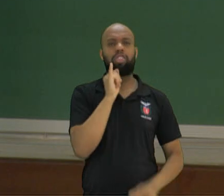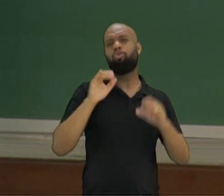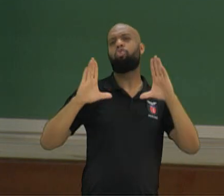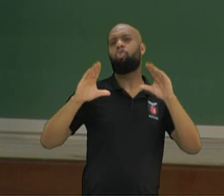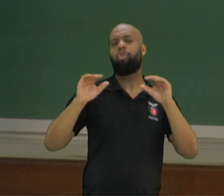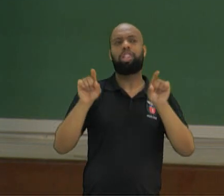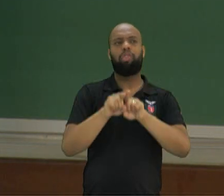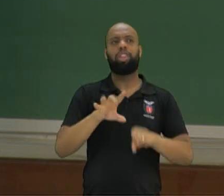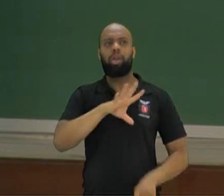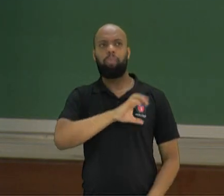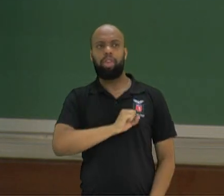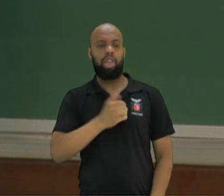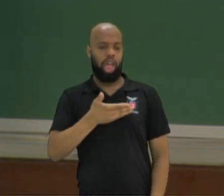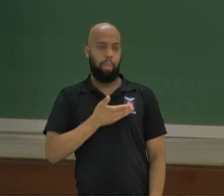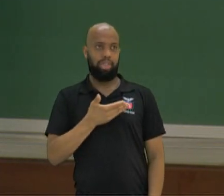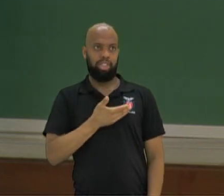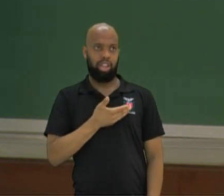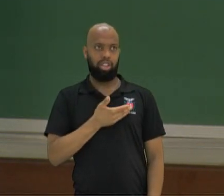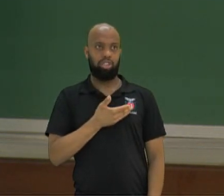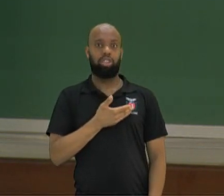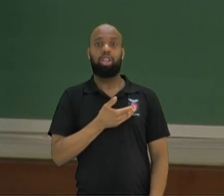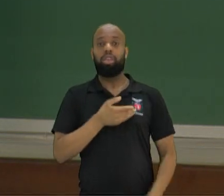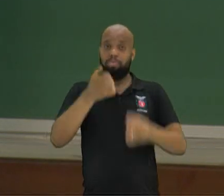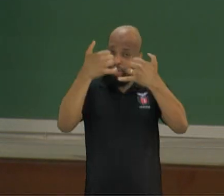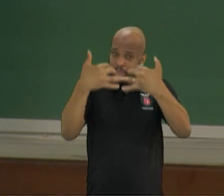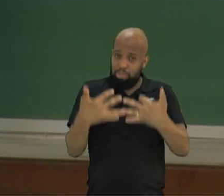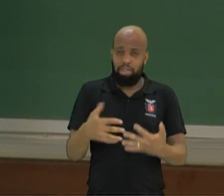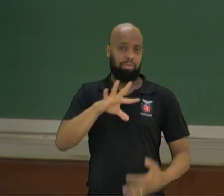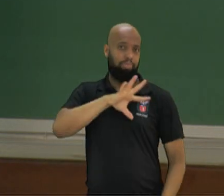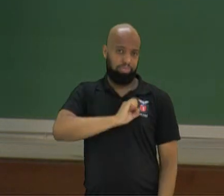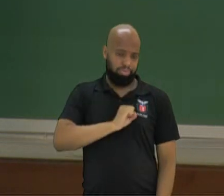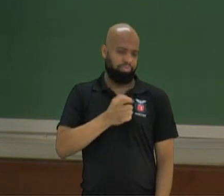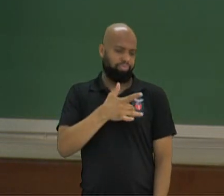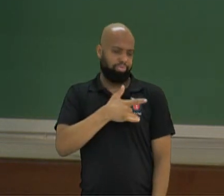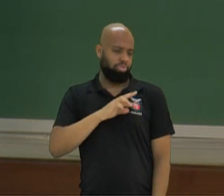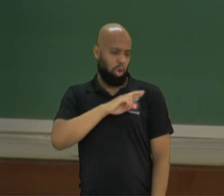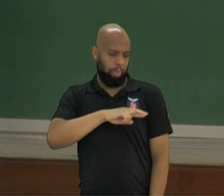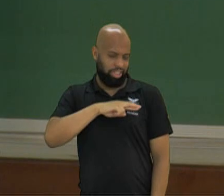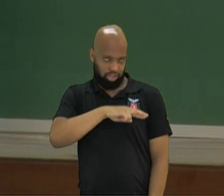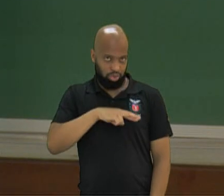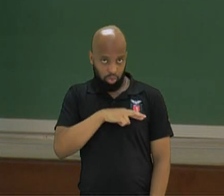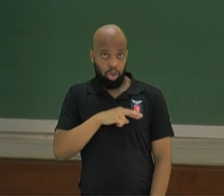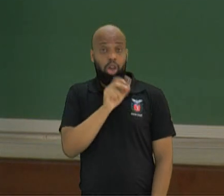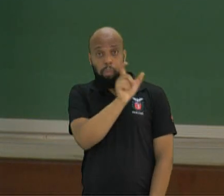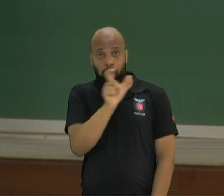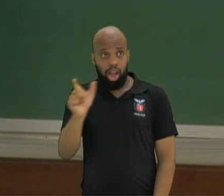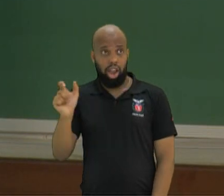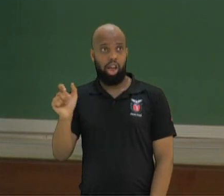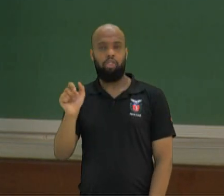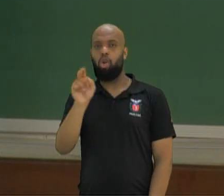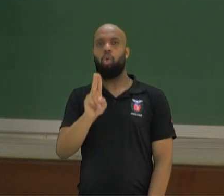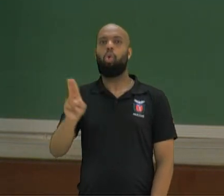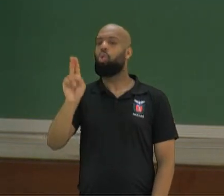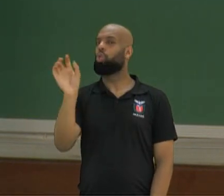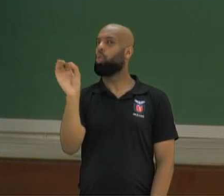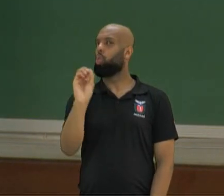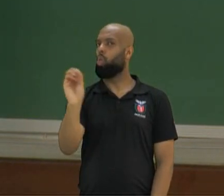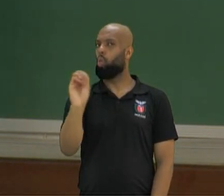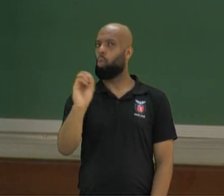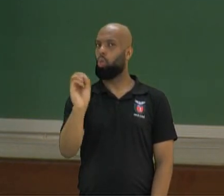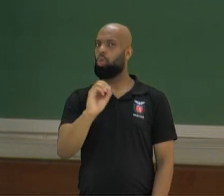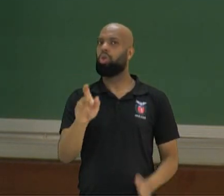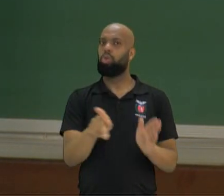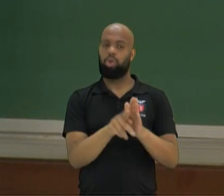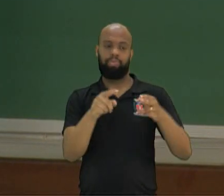conforto, amor e amizade para descrever o amor romântico. Palavras que praticamente não foram